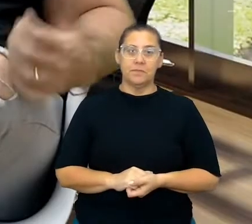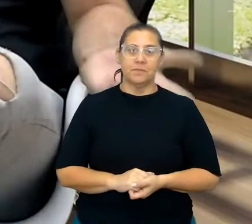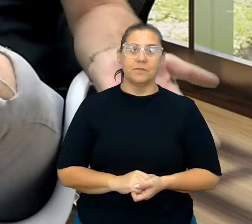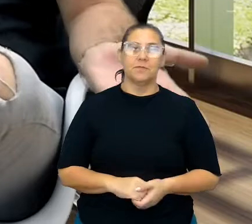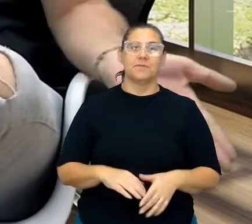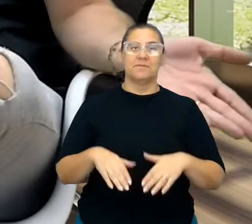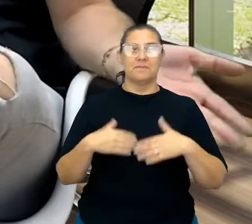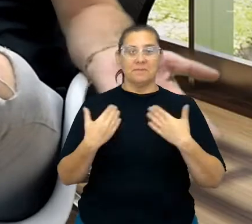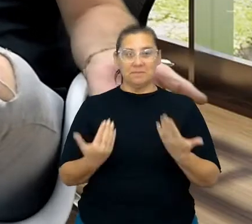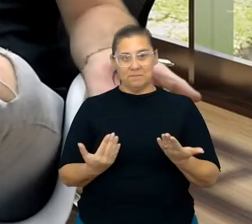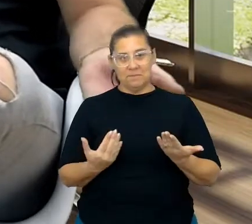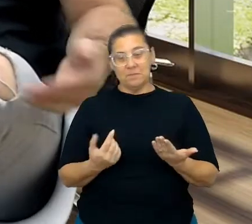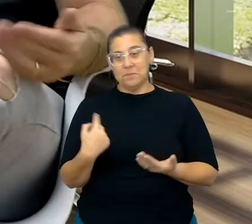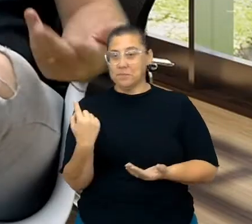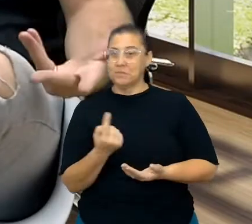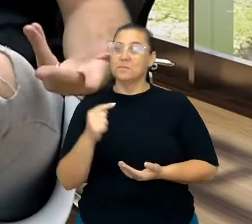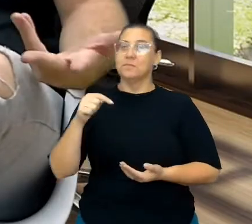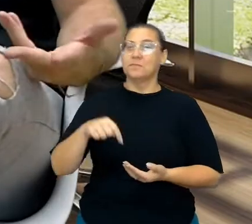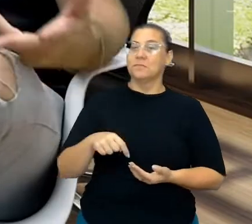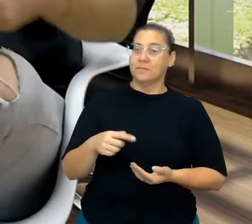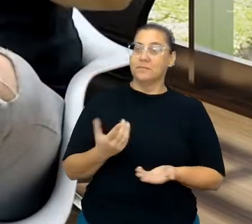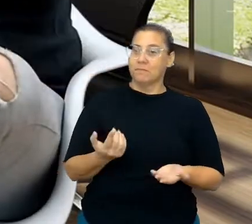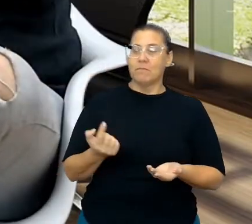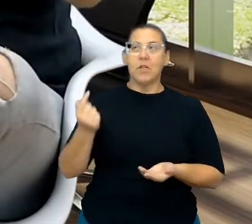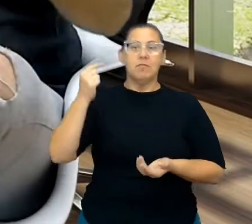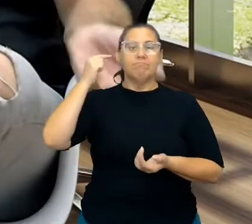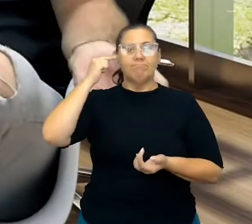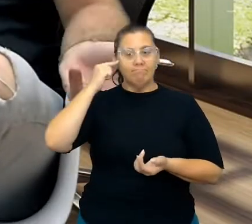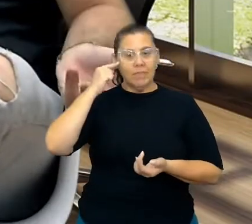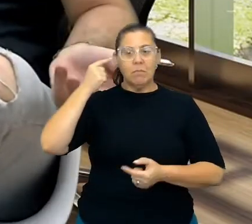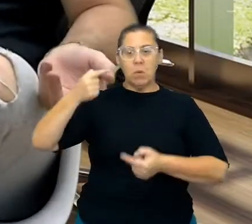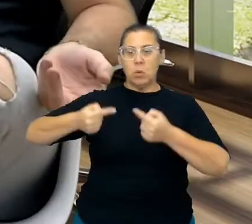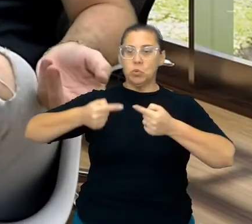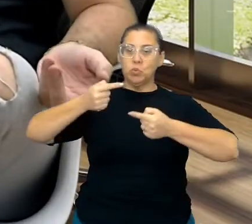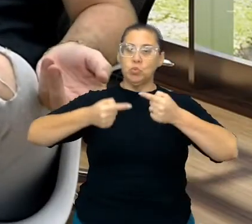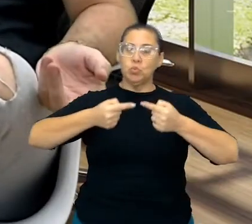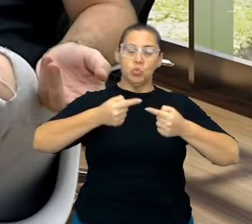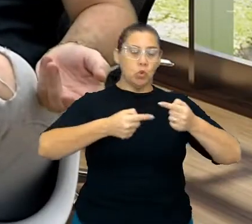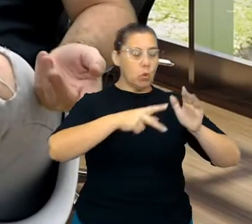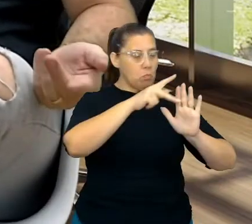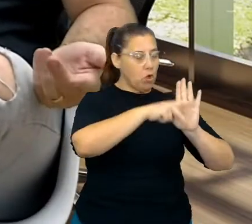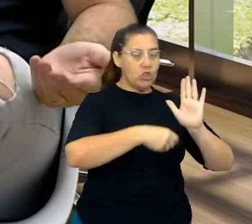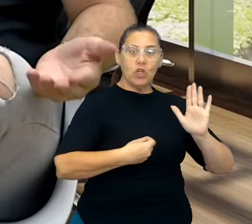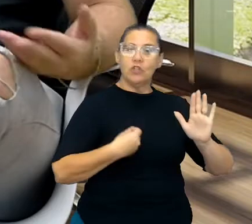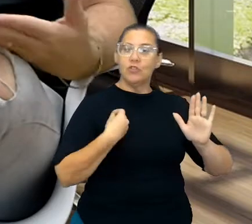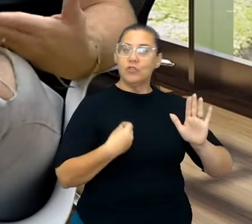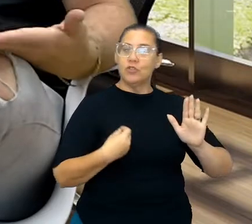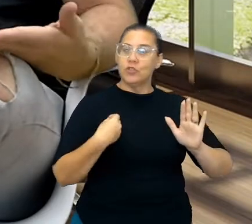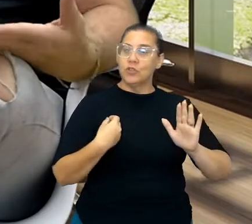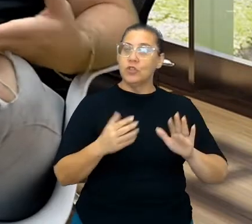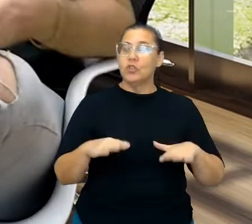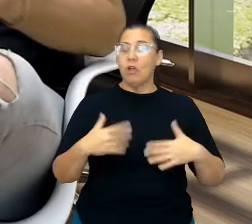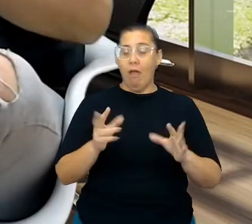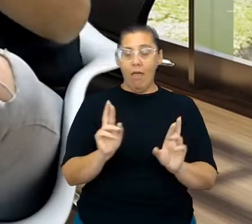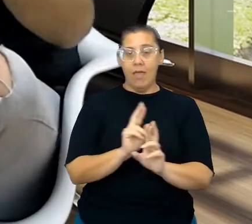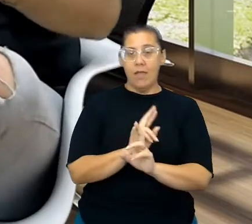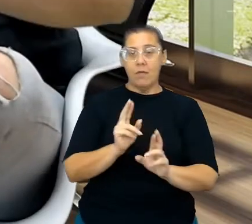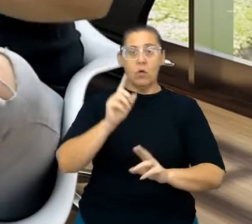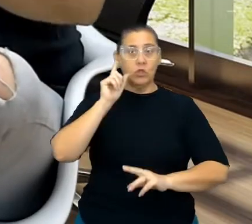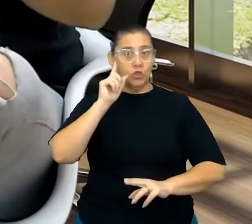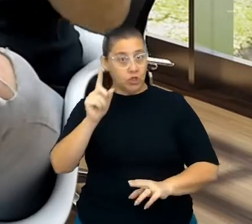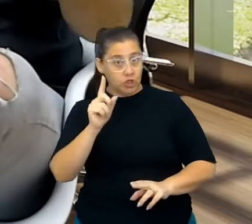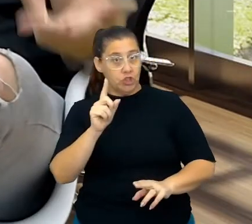Ou seja, estamos aqui pensando, discutindo um pouco o nosso projeto de vida e a relação que existe entre o Dia